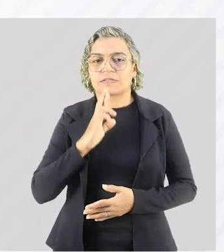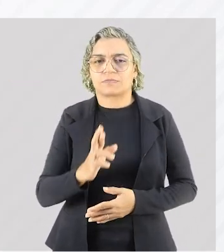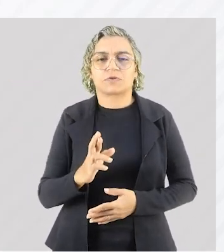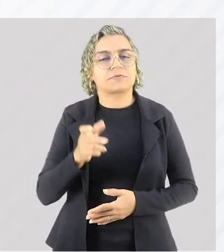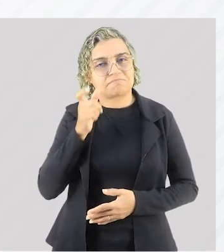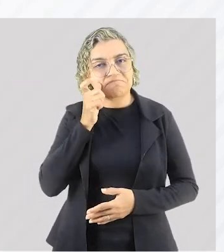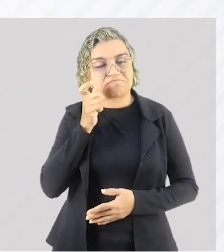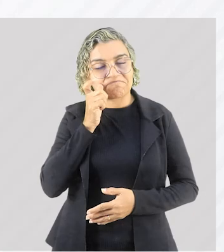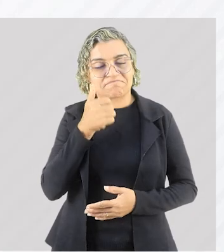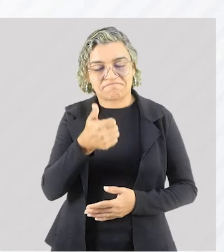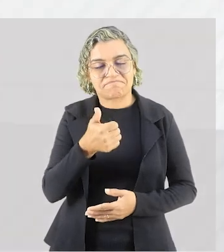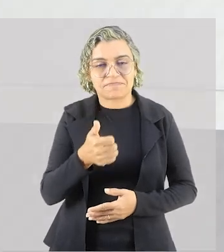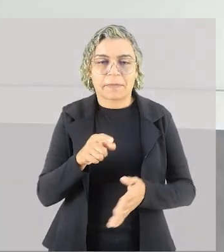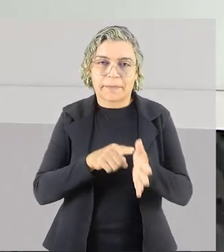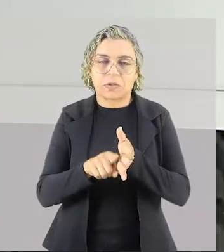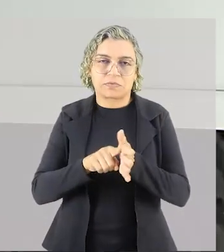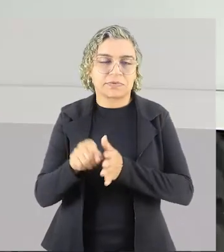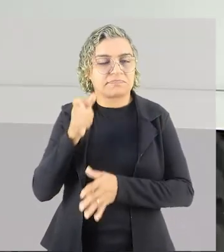muito interessante, né?